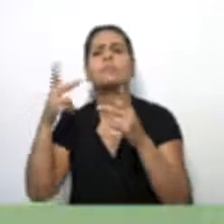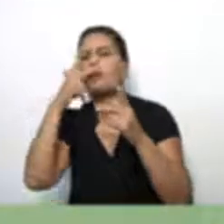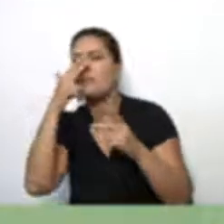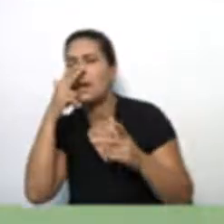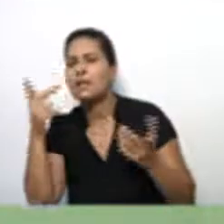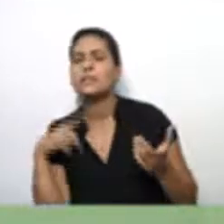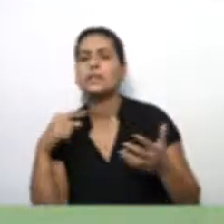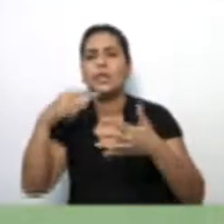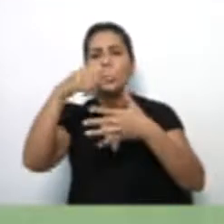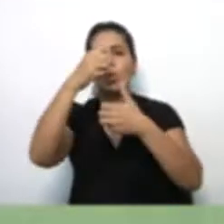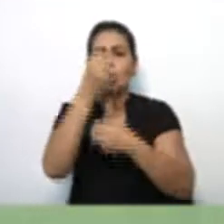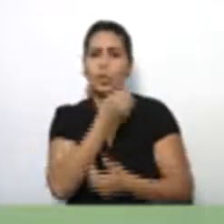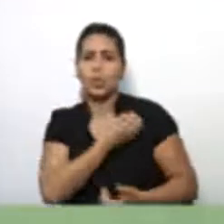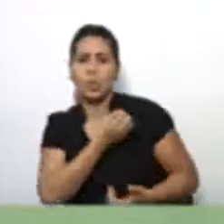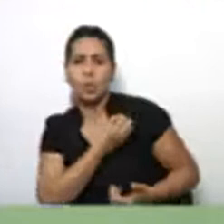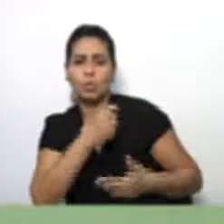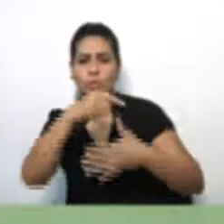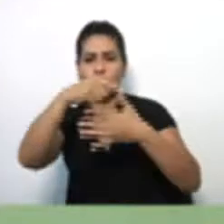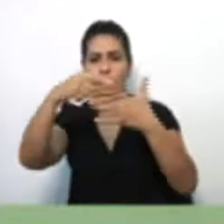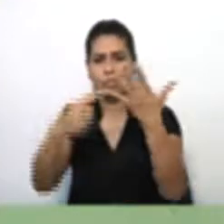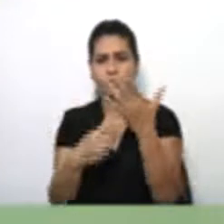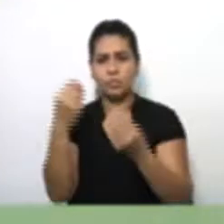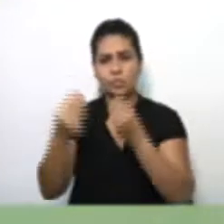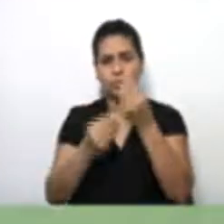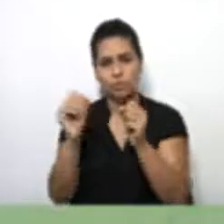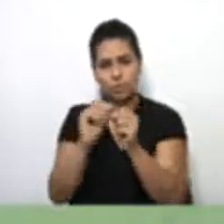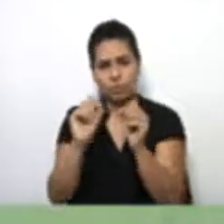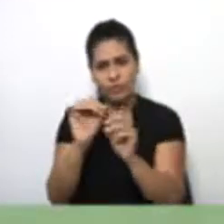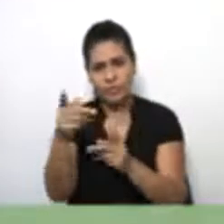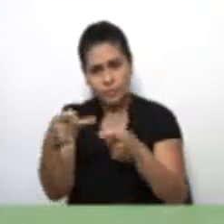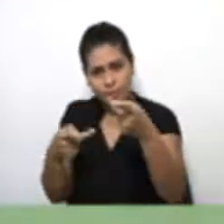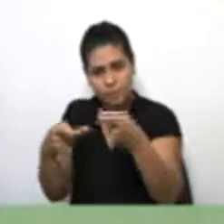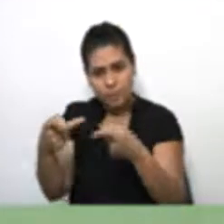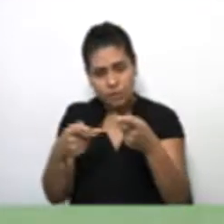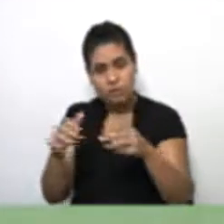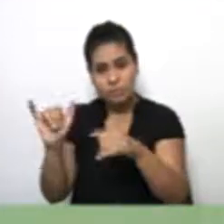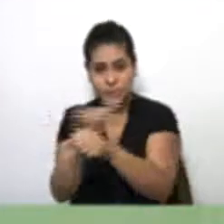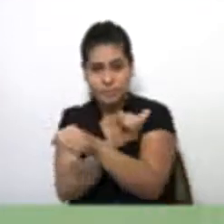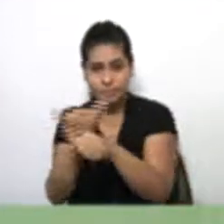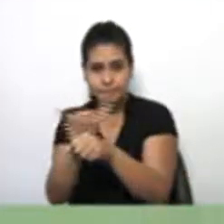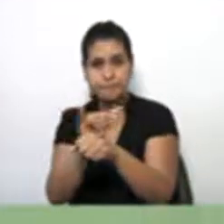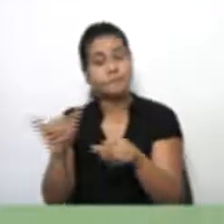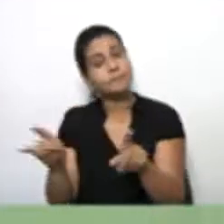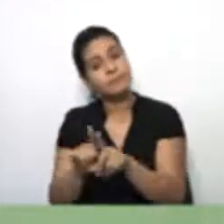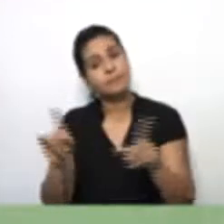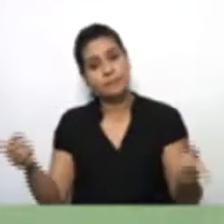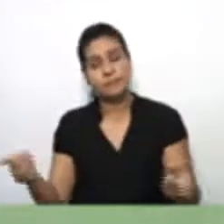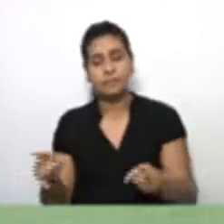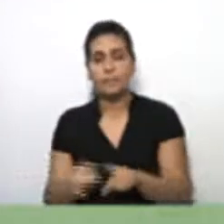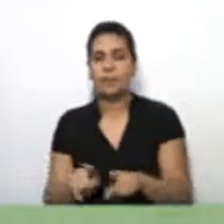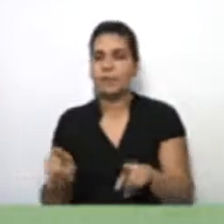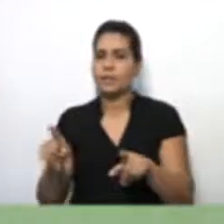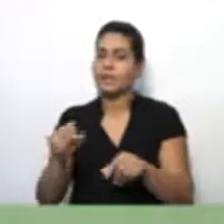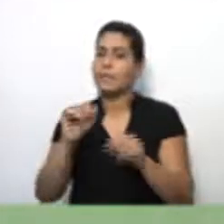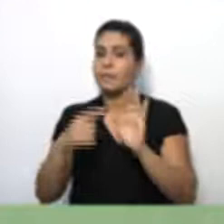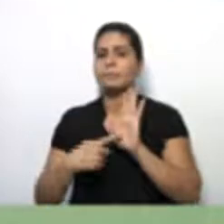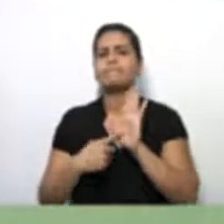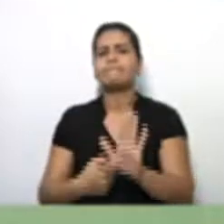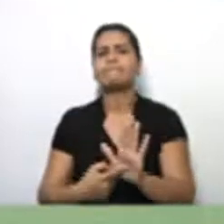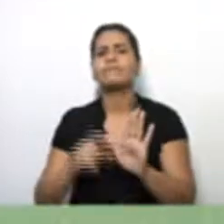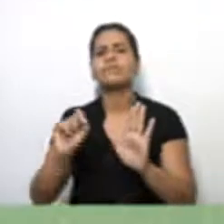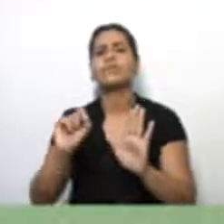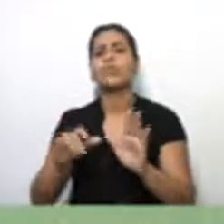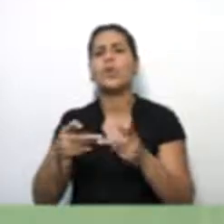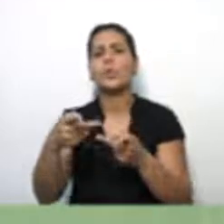enumerar e conceituar também os passos para a elaboração de um planejamento estratégico. Na verdade, né? Vamos demonstrar o quê?